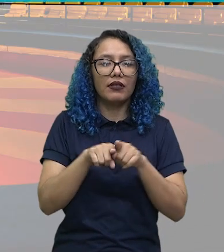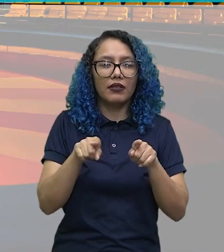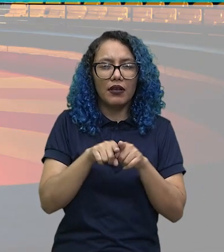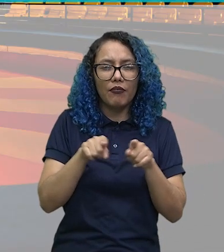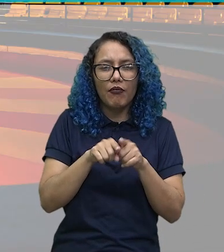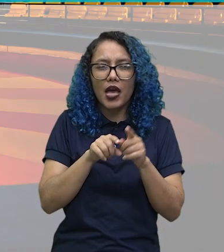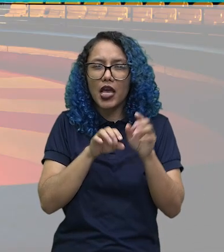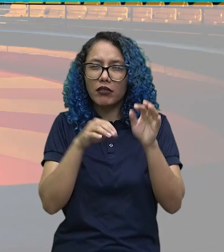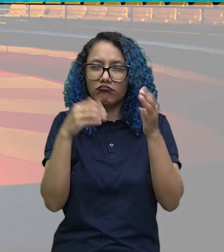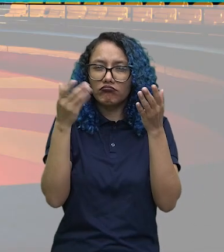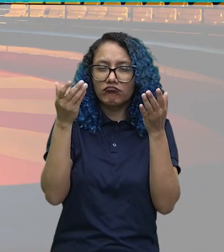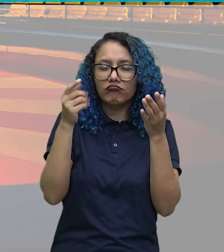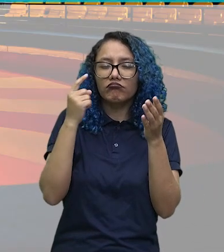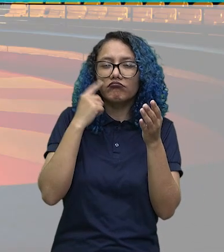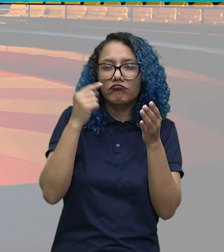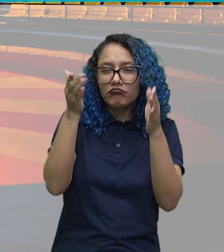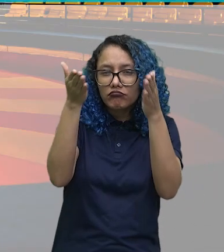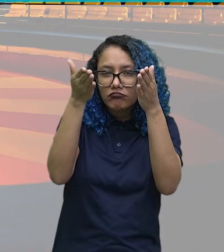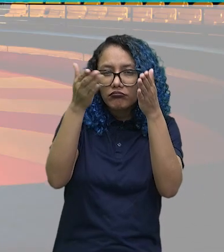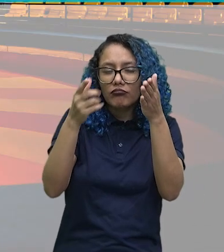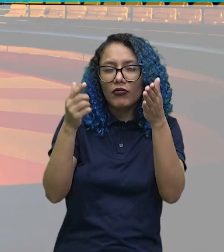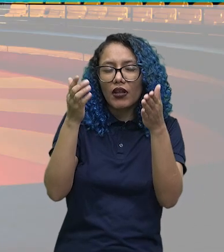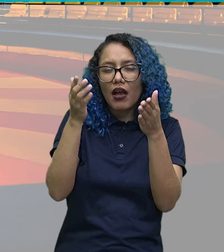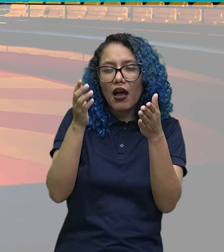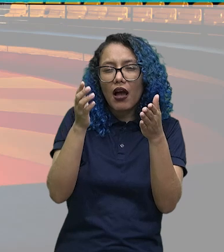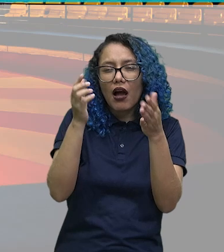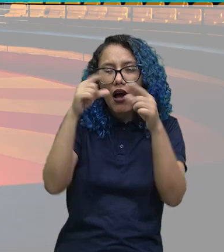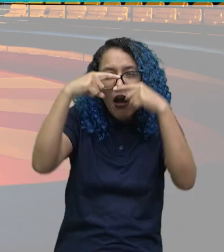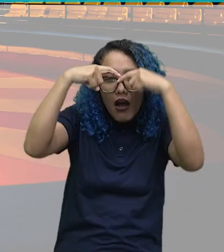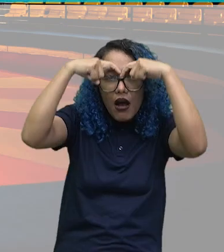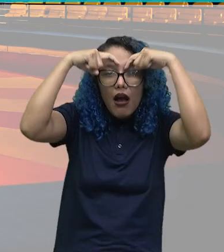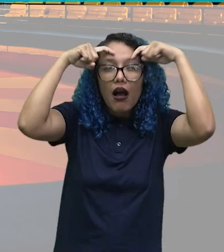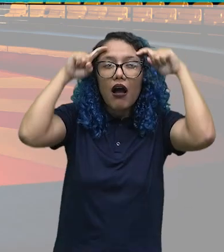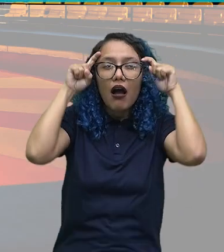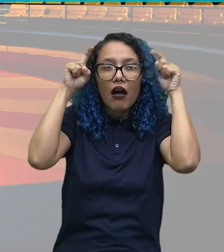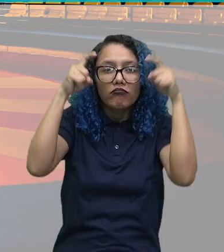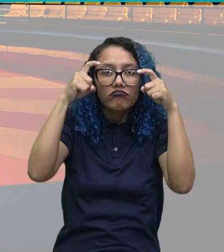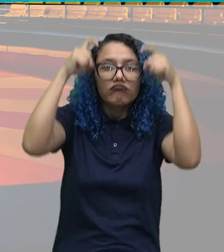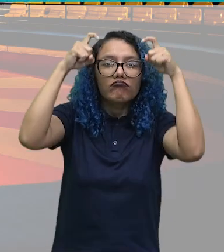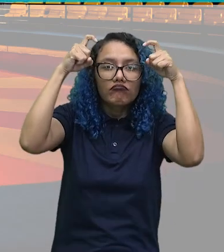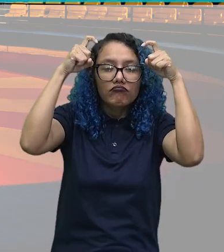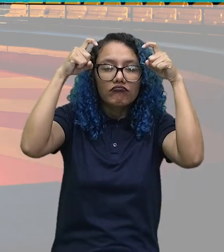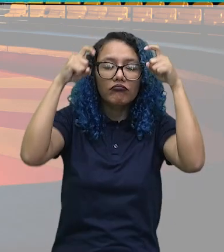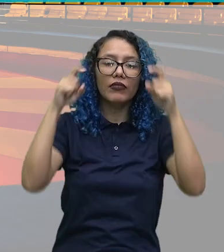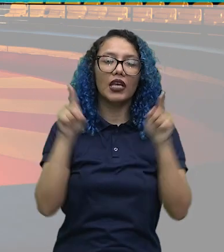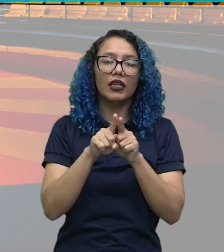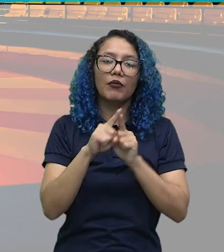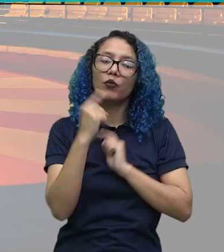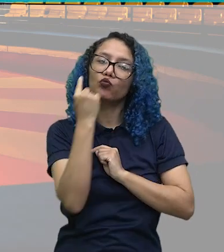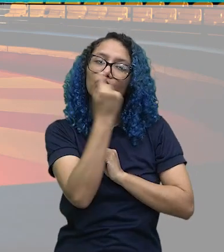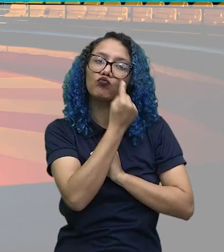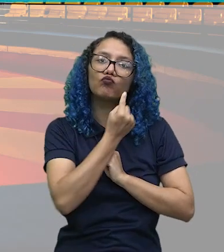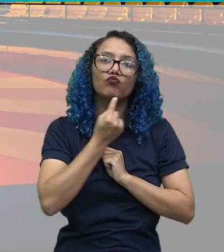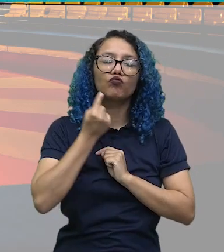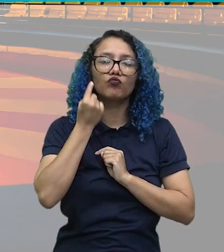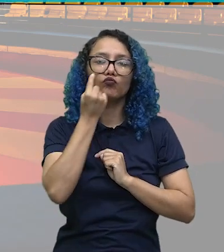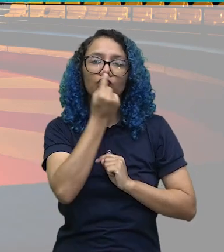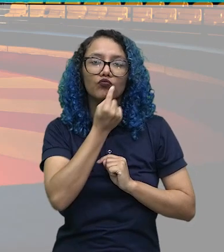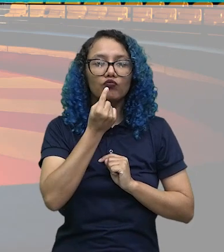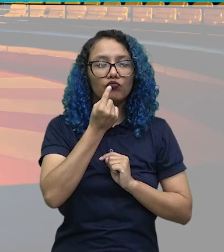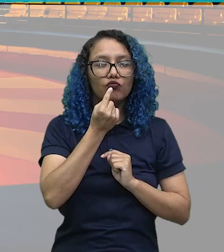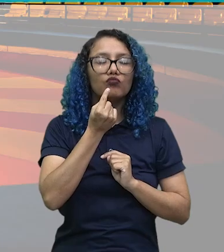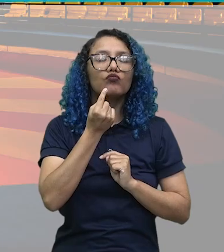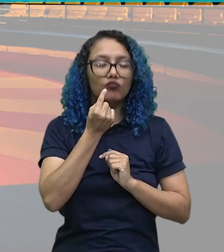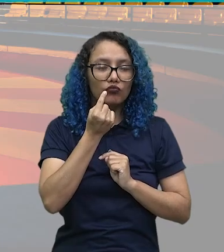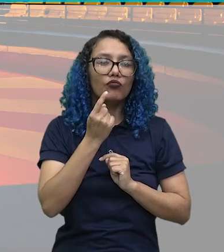traços bem desenhados, quase sempre destacando sobrancelhas arqueadas e lábios